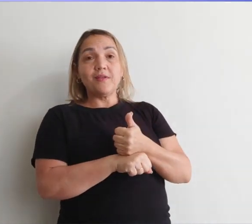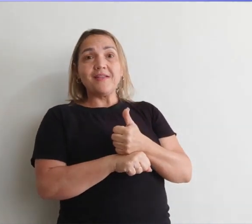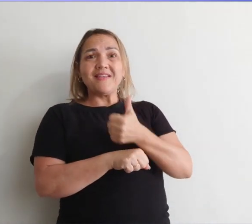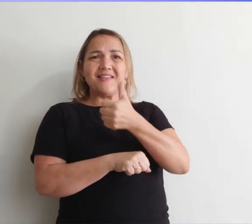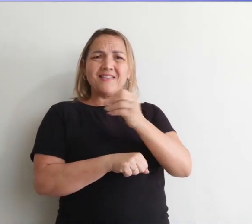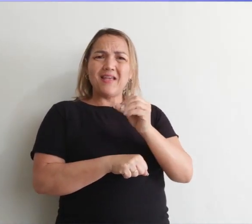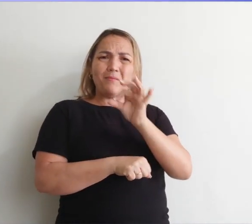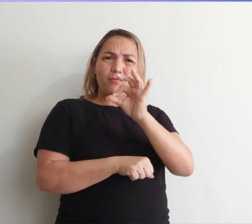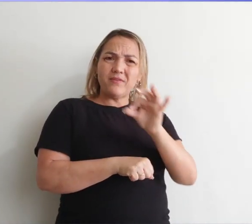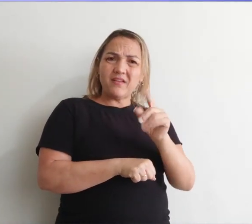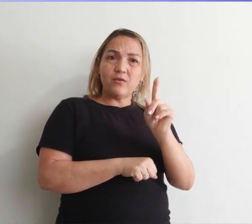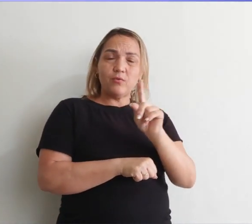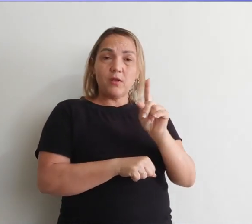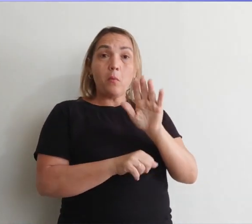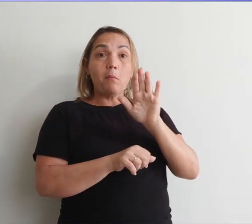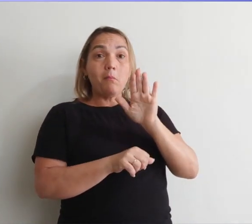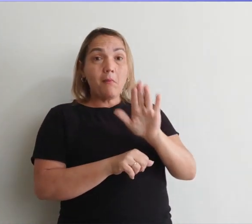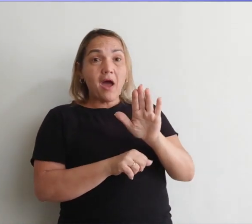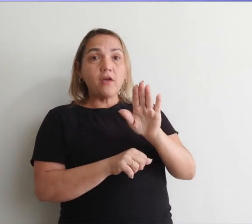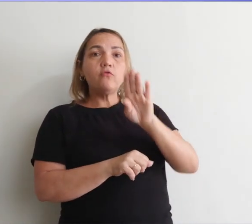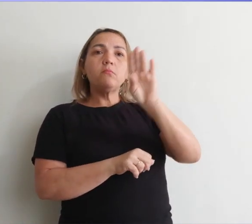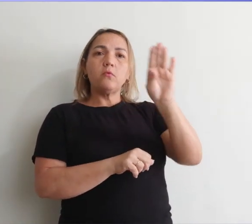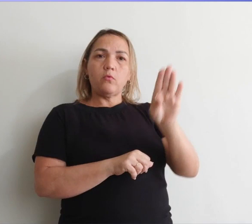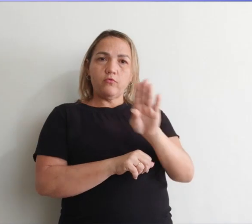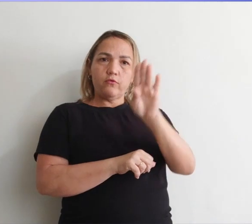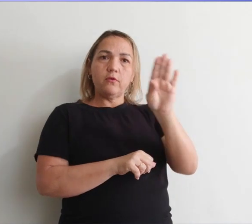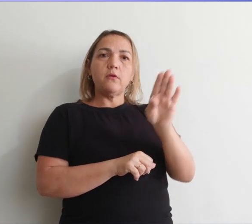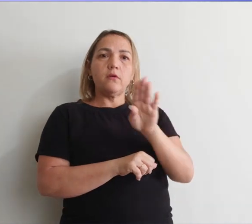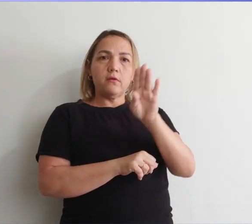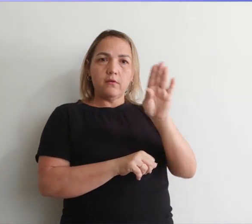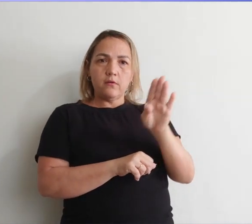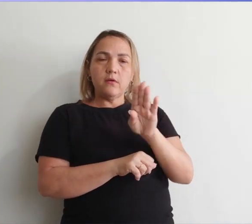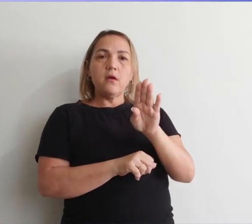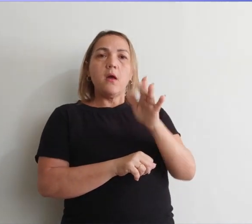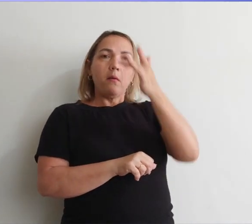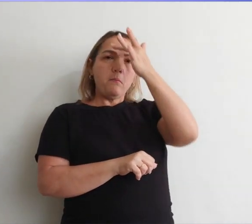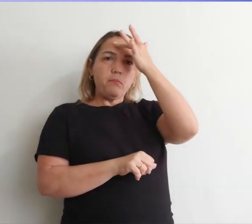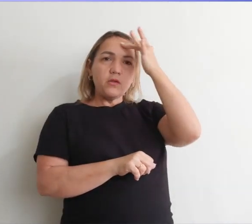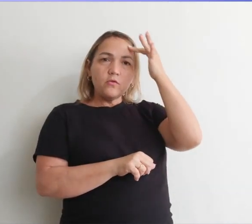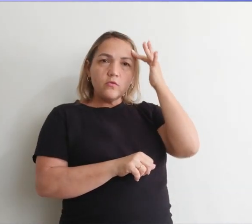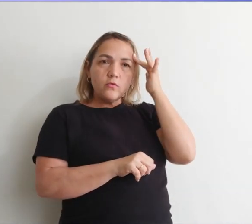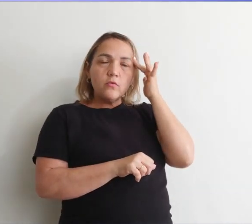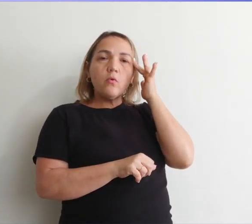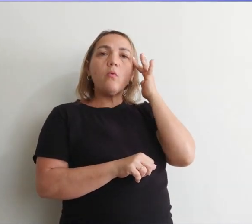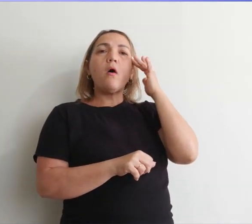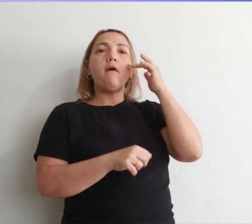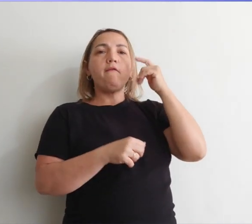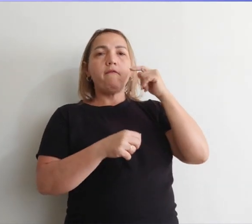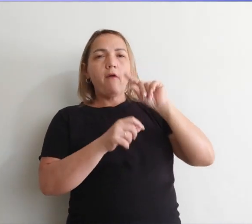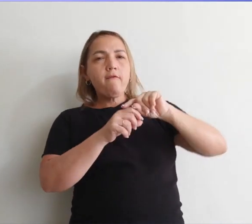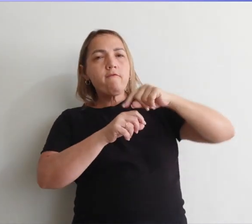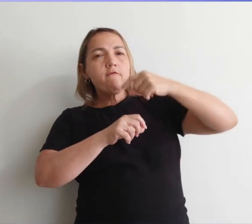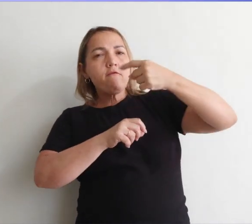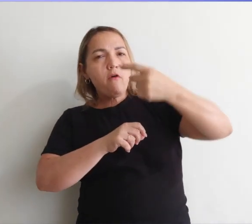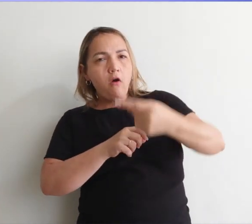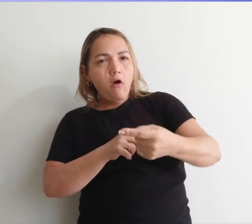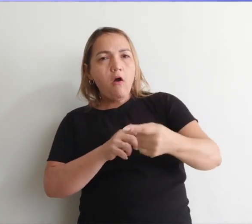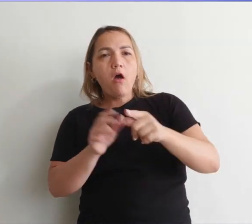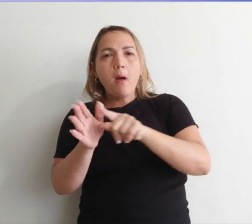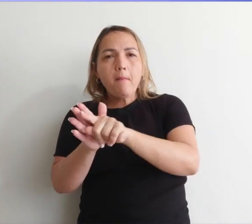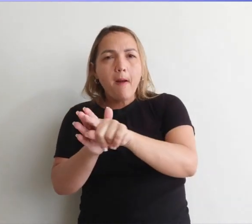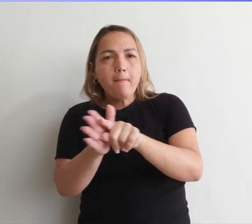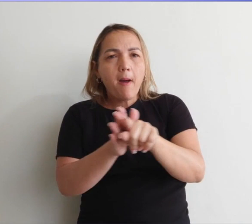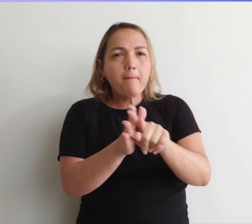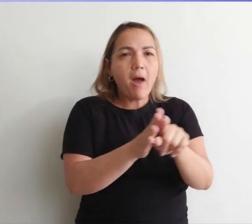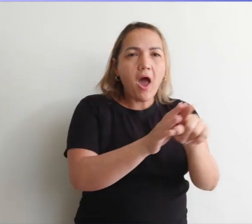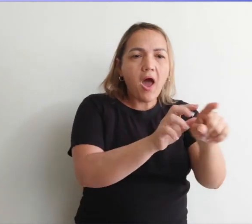vou dizer 100%, mas ele é muito assim, biológico. A pessoa vai a campo, vai medir, vai coletar, vai